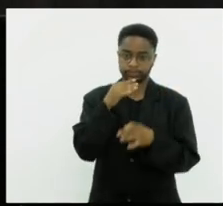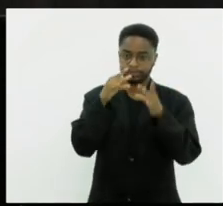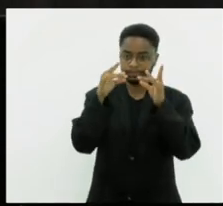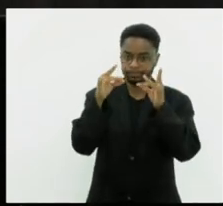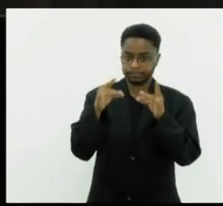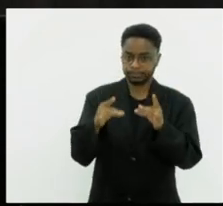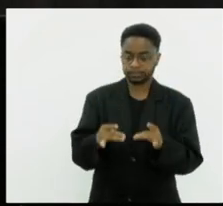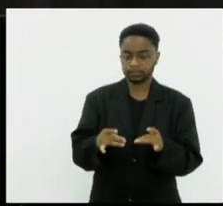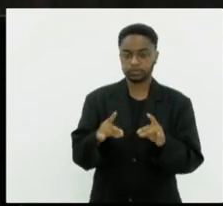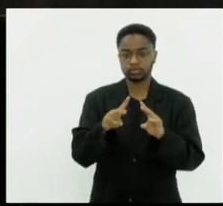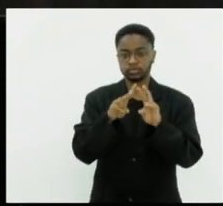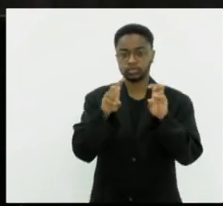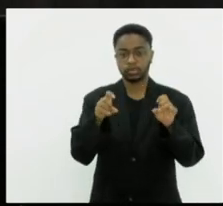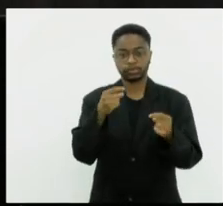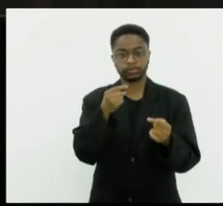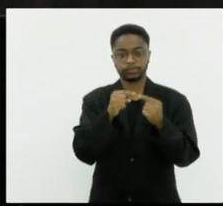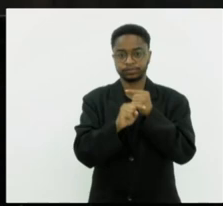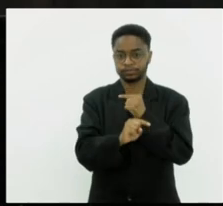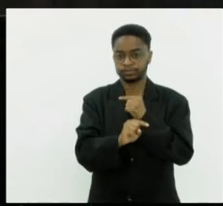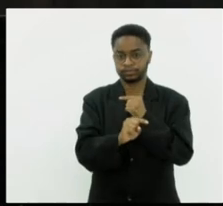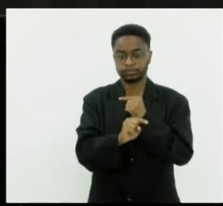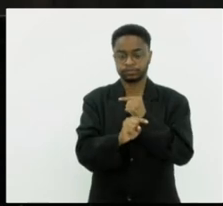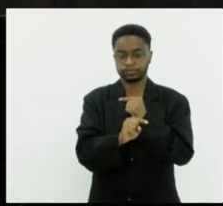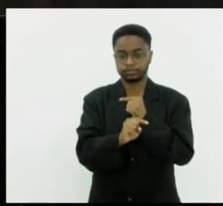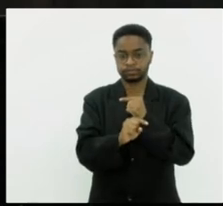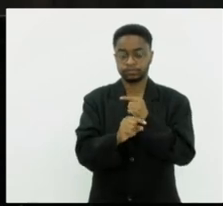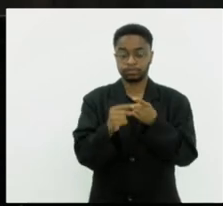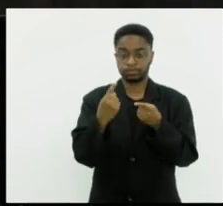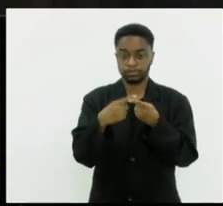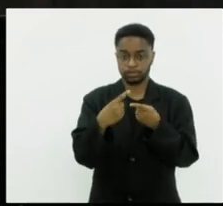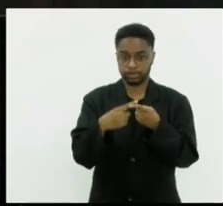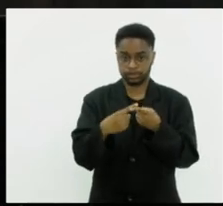da ilegalidade dos mesmos. Por quê? De um,